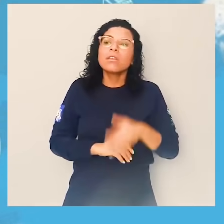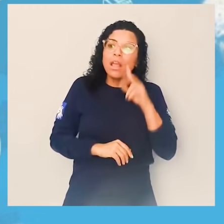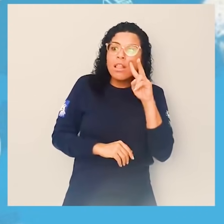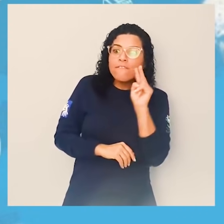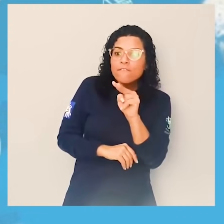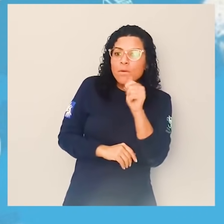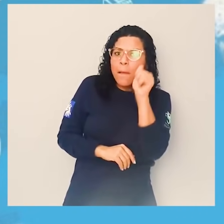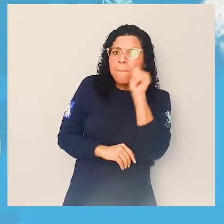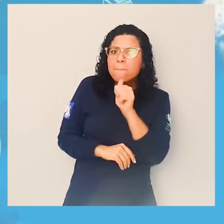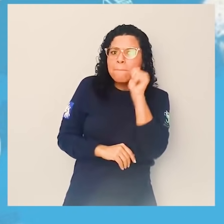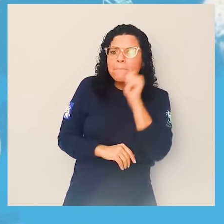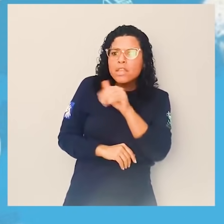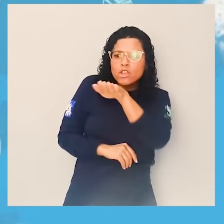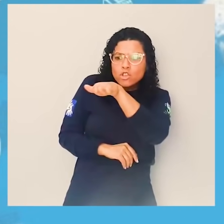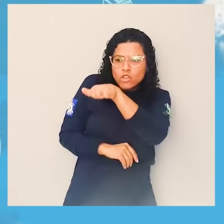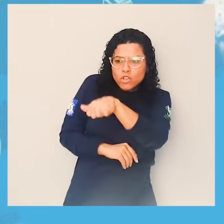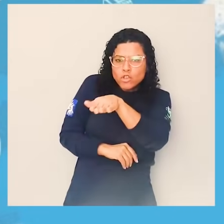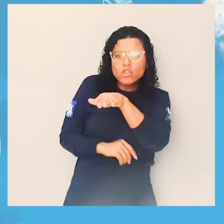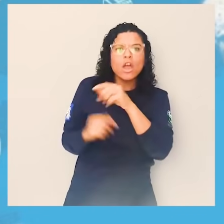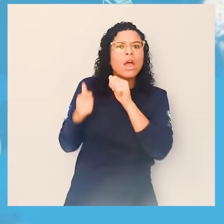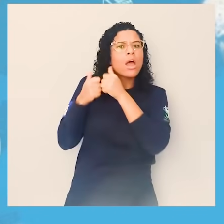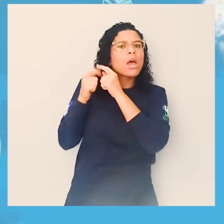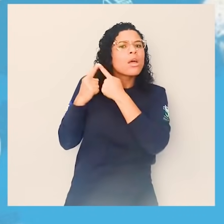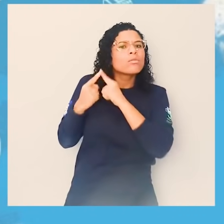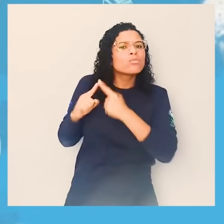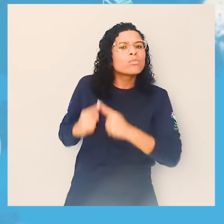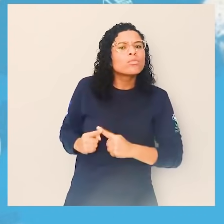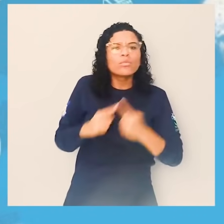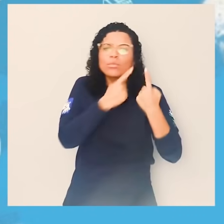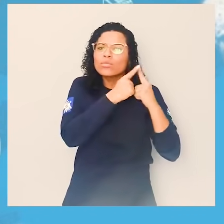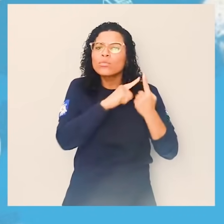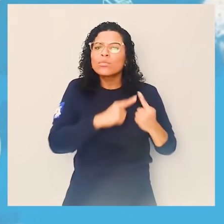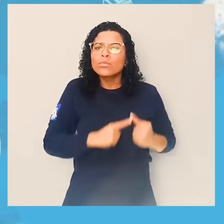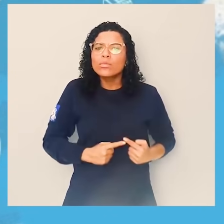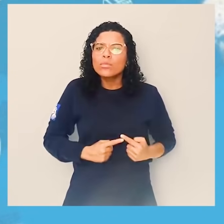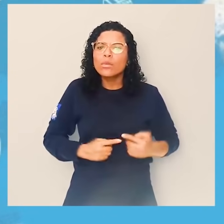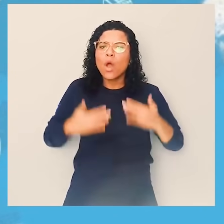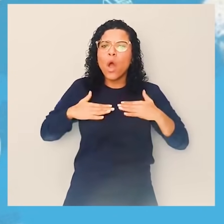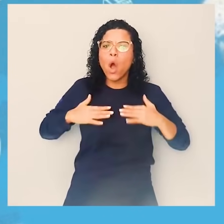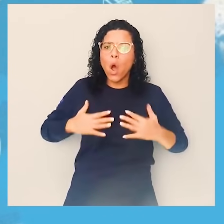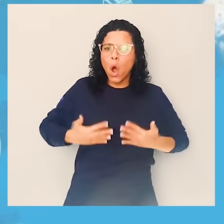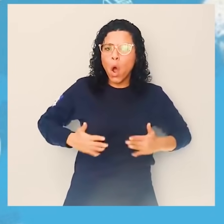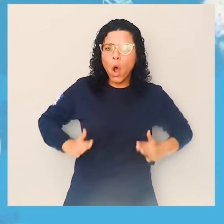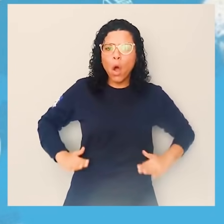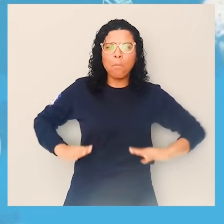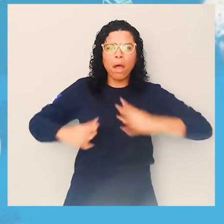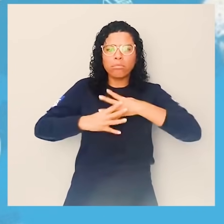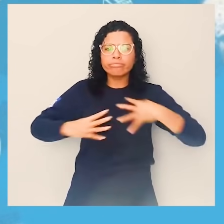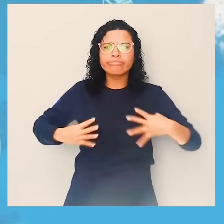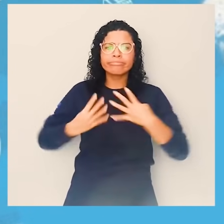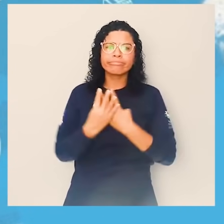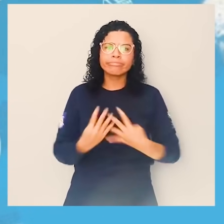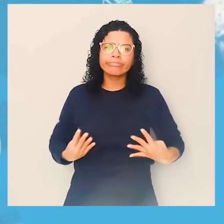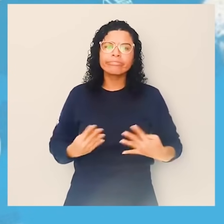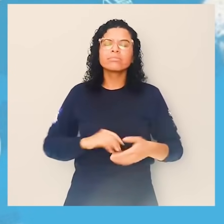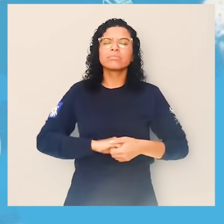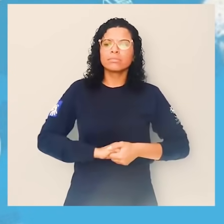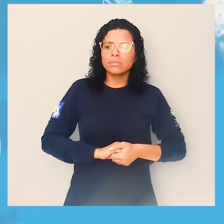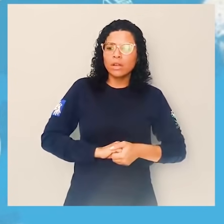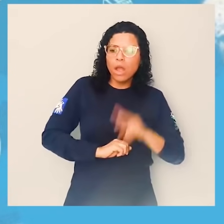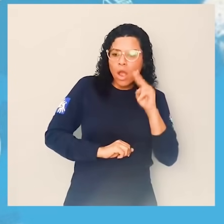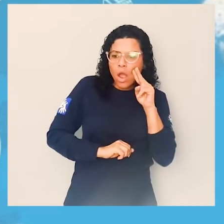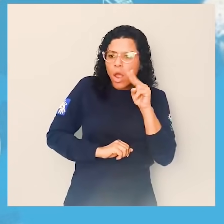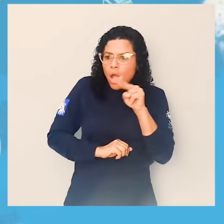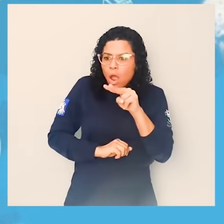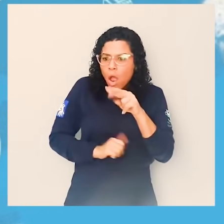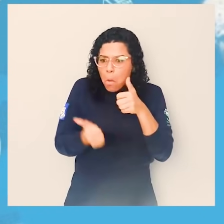no escuro, tinha uma menininha magrinha, de trança comprida e de avental xadrez. Aí o reizinho foi indo na direção